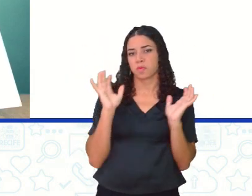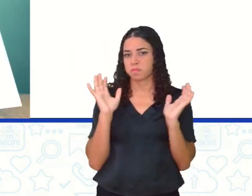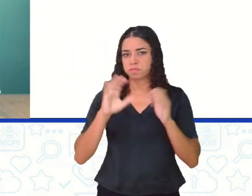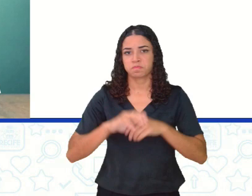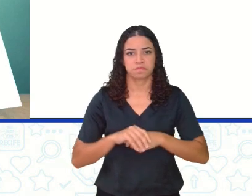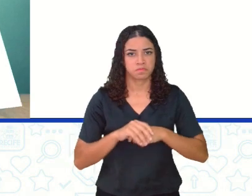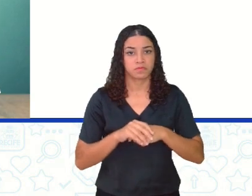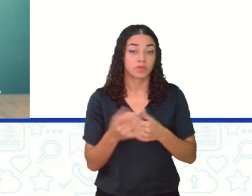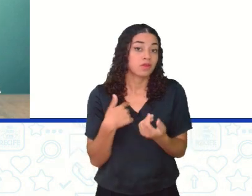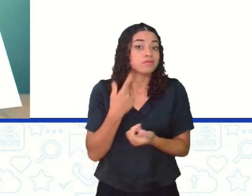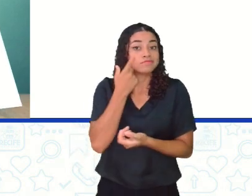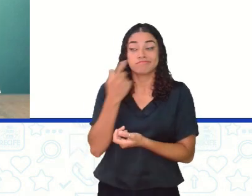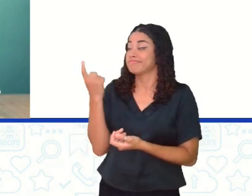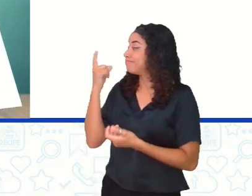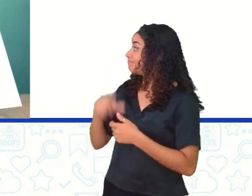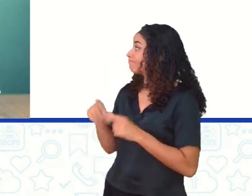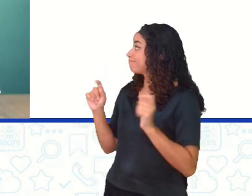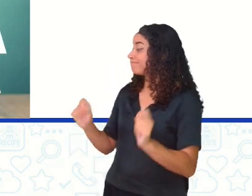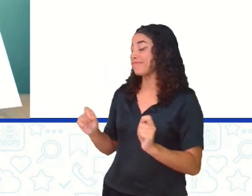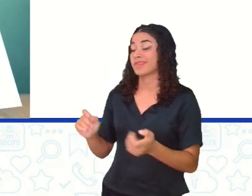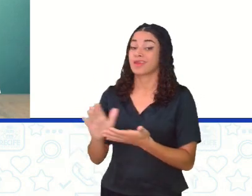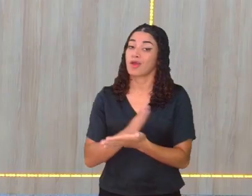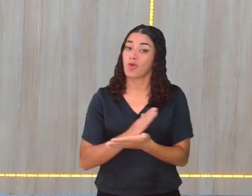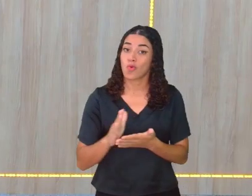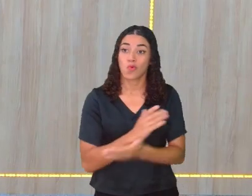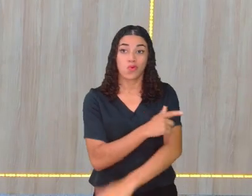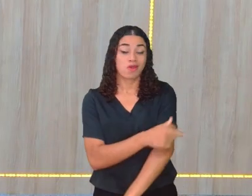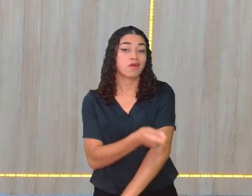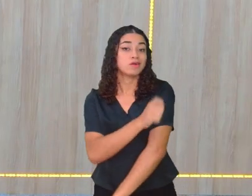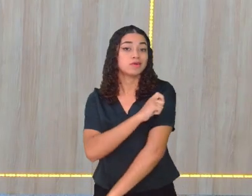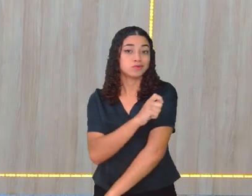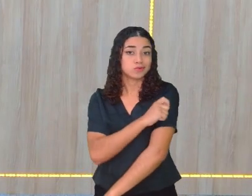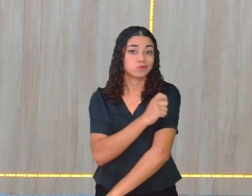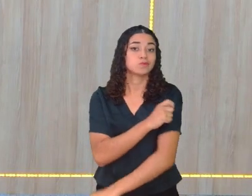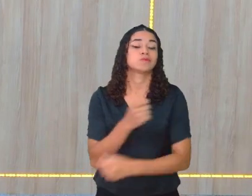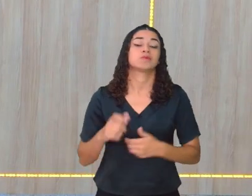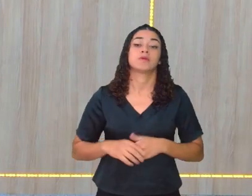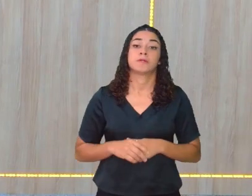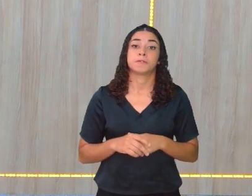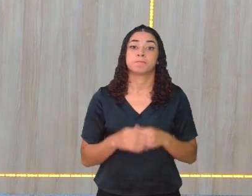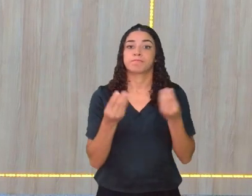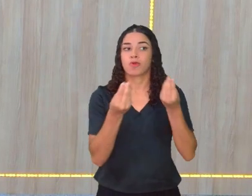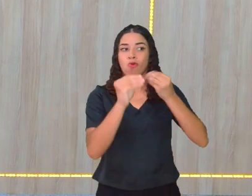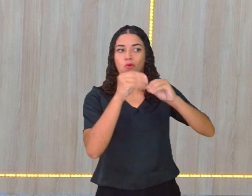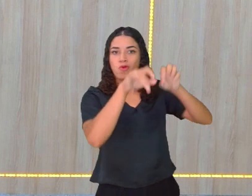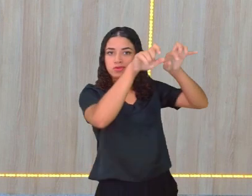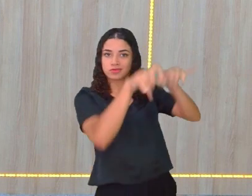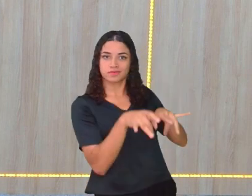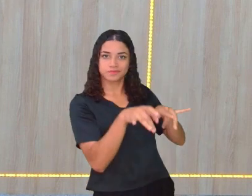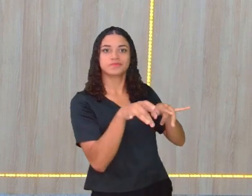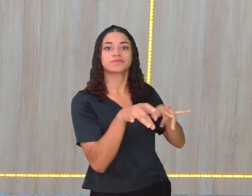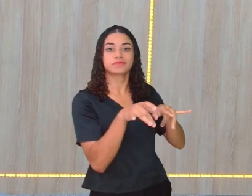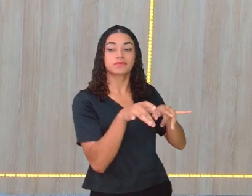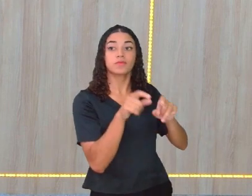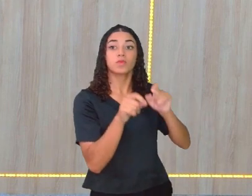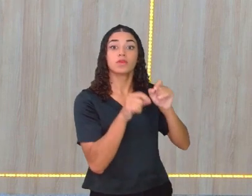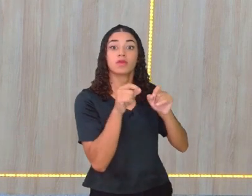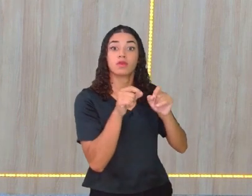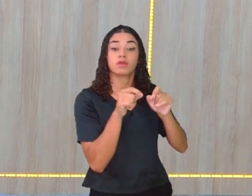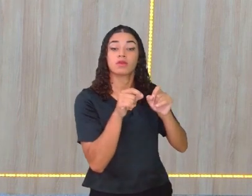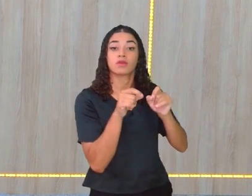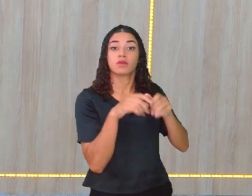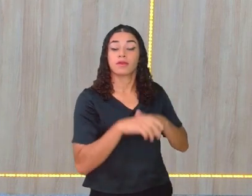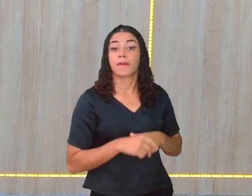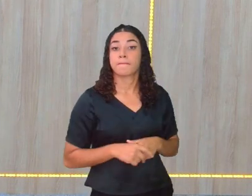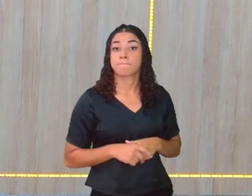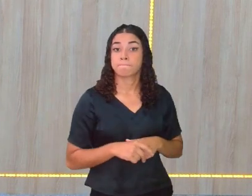o que é que eu vejo aí? Alguns alunos estão colocando, né, lá no chat do YouTube, a questão, gente,